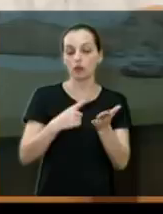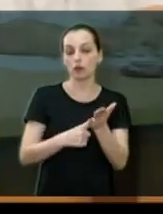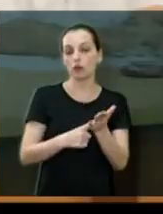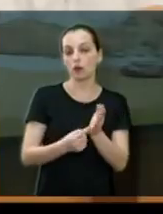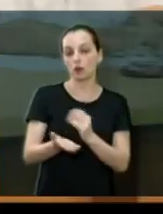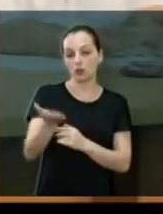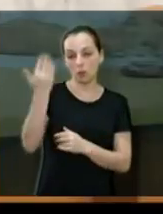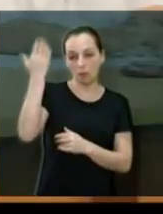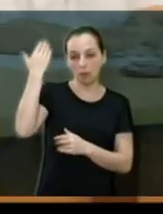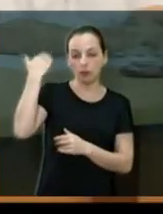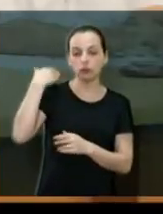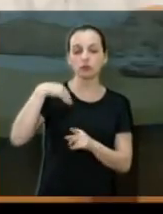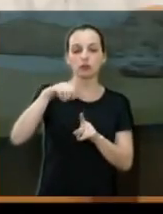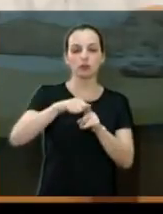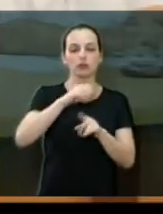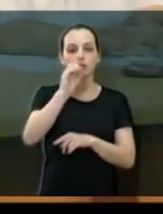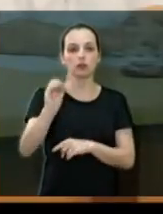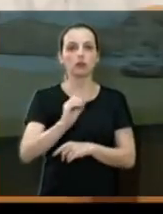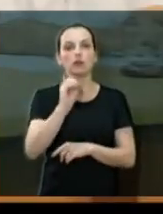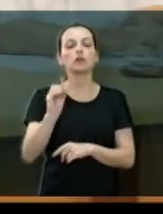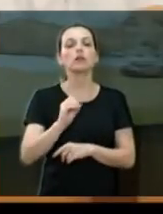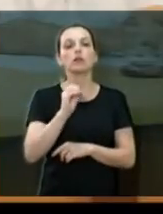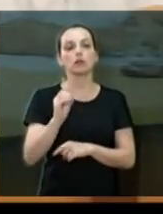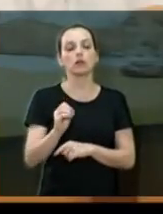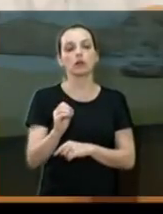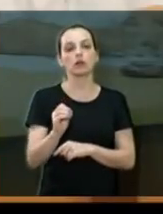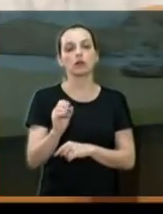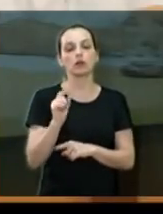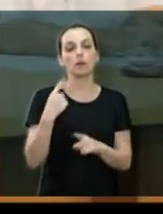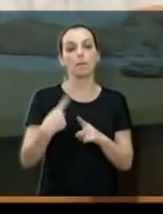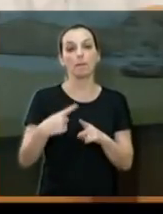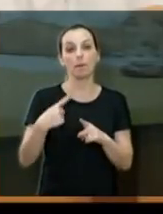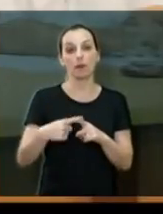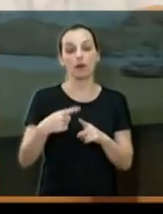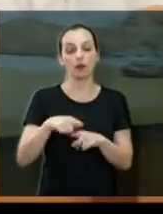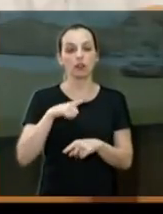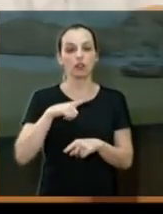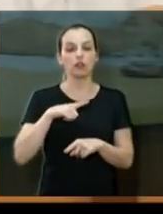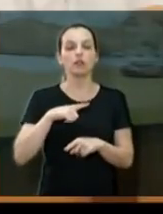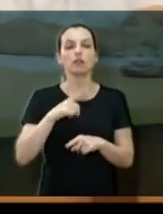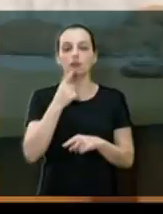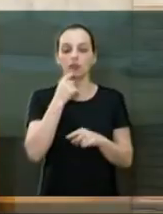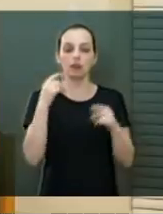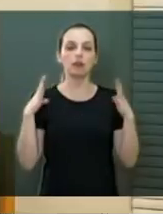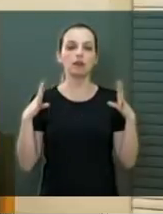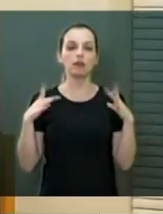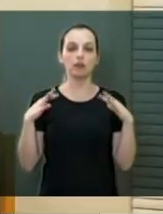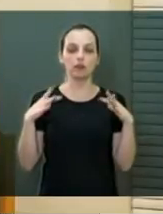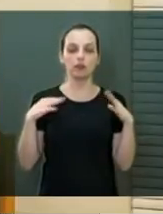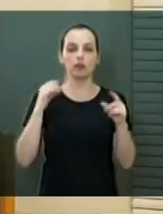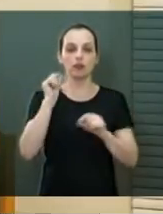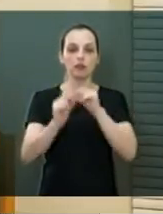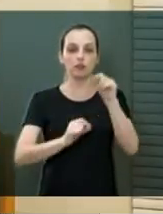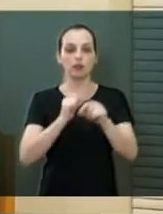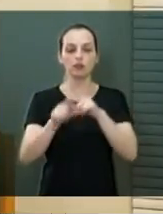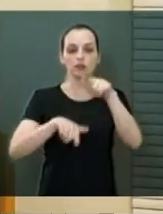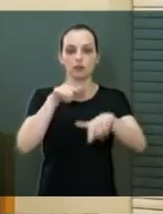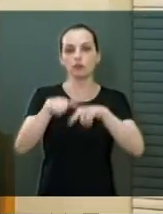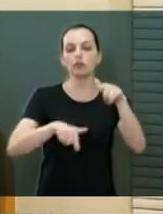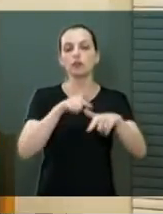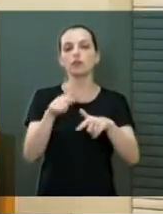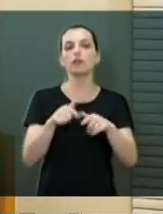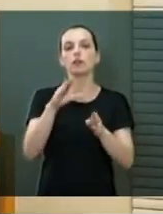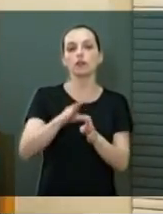de outubro, do mês de outubro, fomos até o dia 18 de outubro hoje, porque nós tivemos vários feriados e várias ações na Câmara